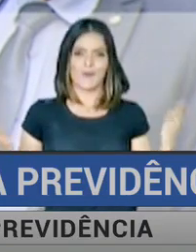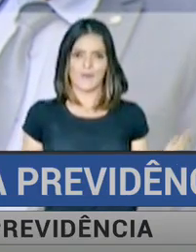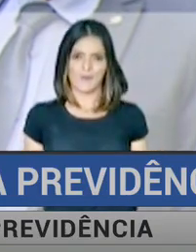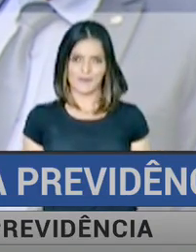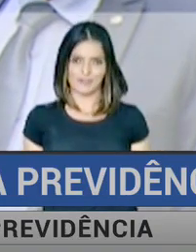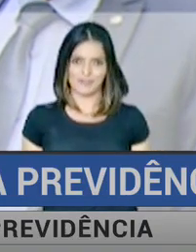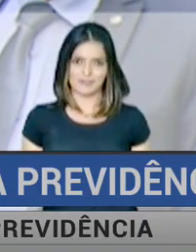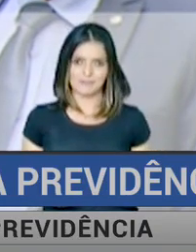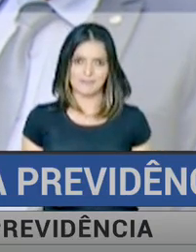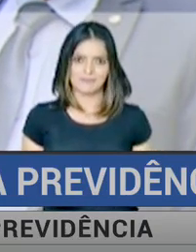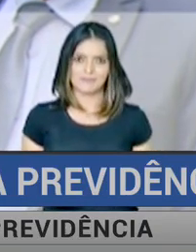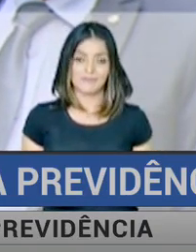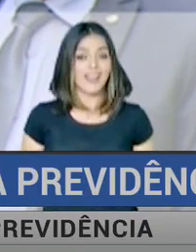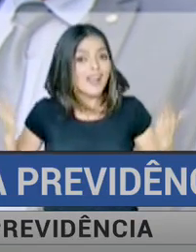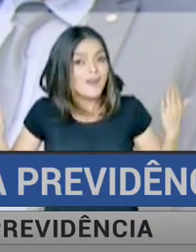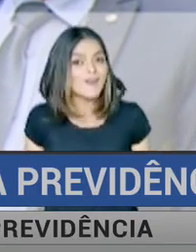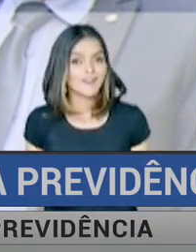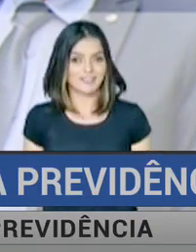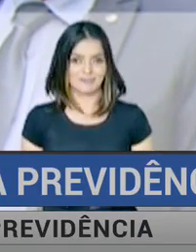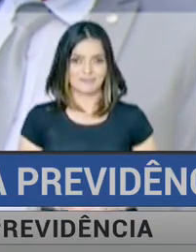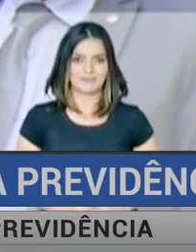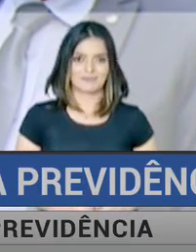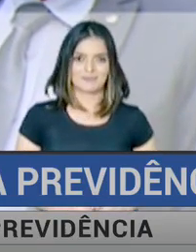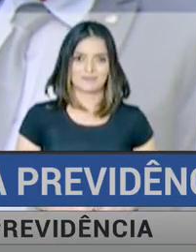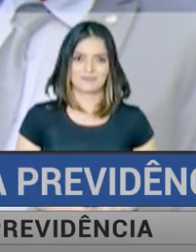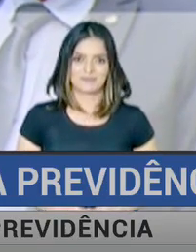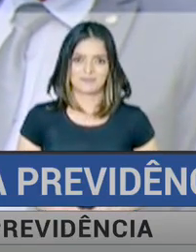no momento de agora.